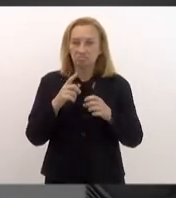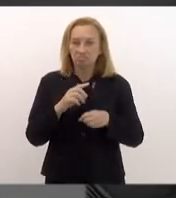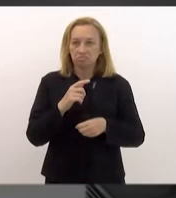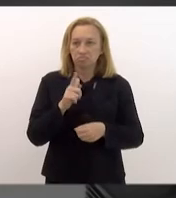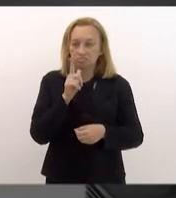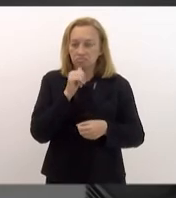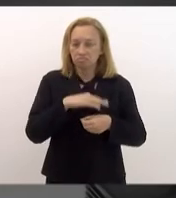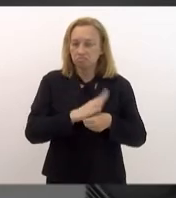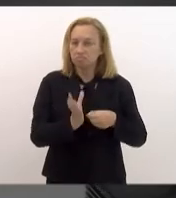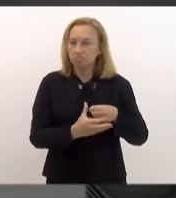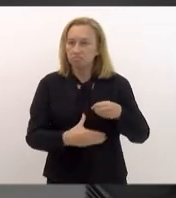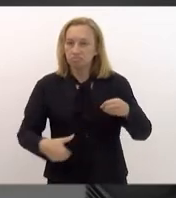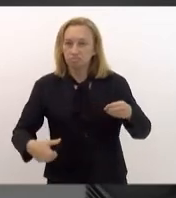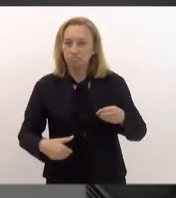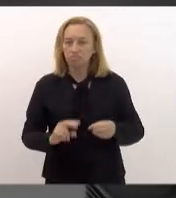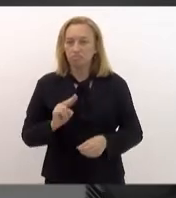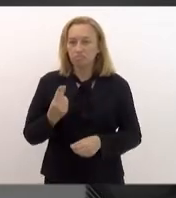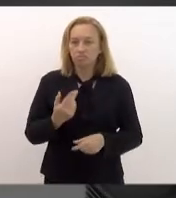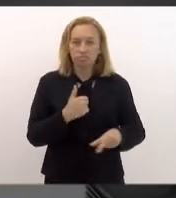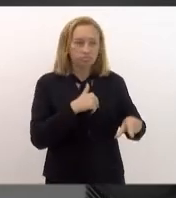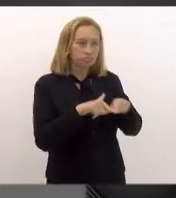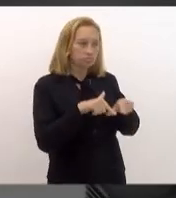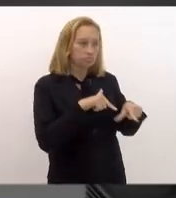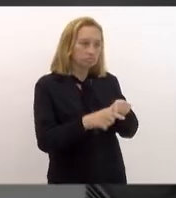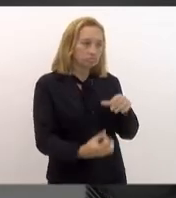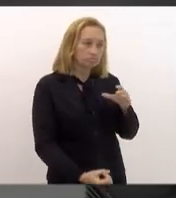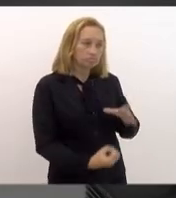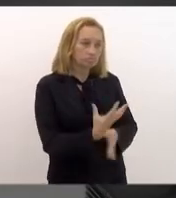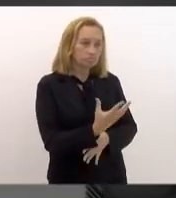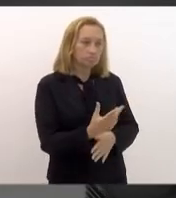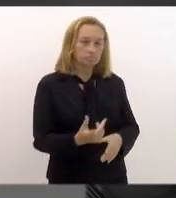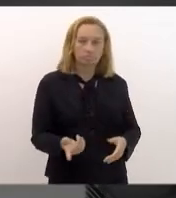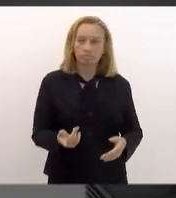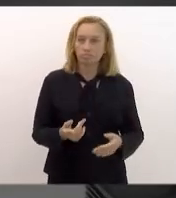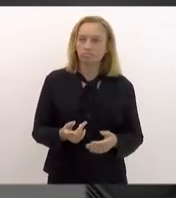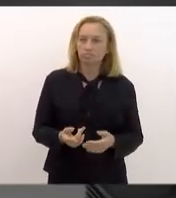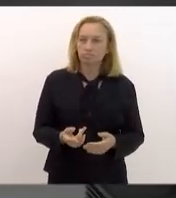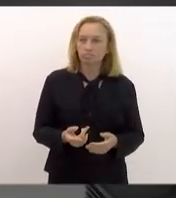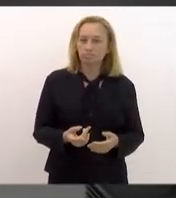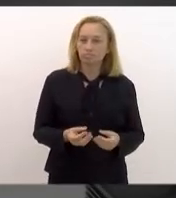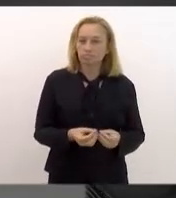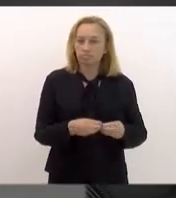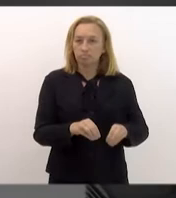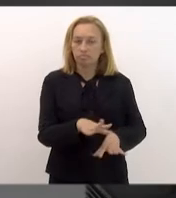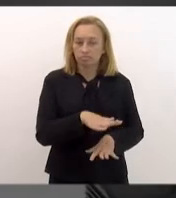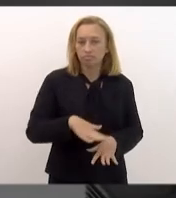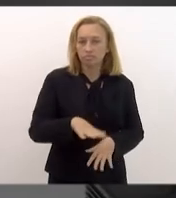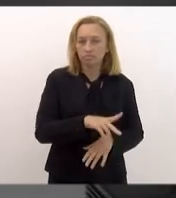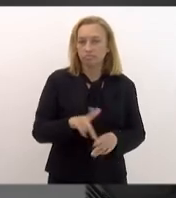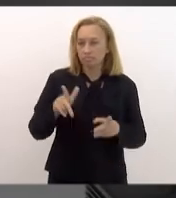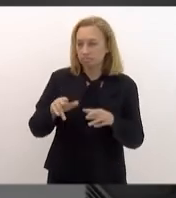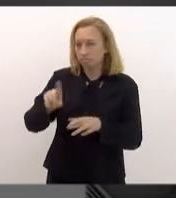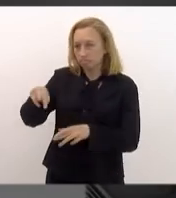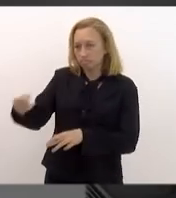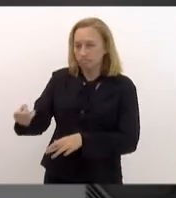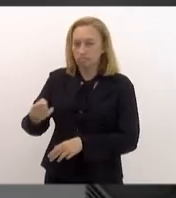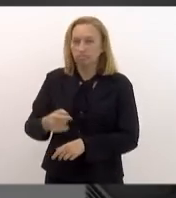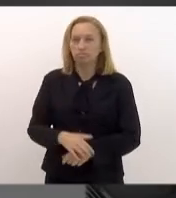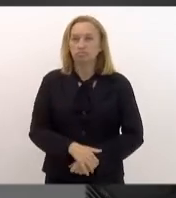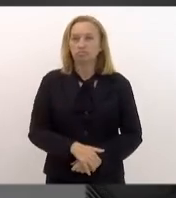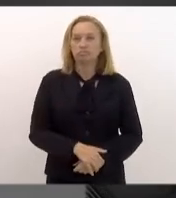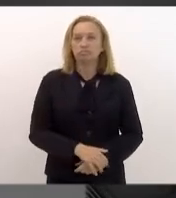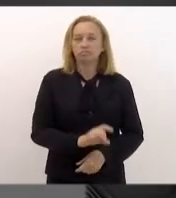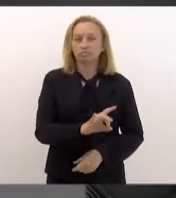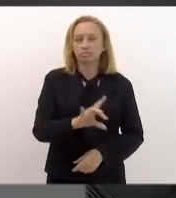que vai gerar emprego, porque vai ser tomada aquela área, como várias outras. Aí tem milícia, cada um com